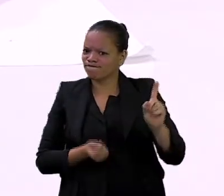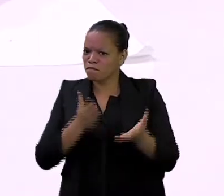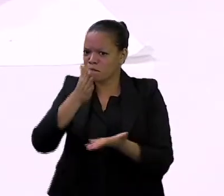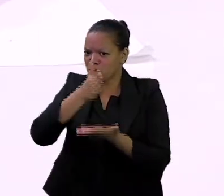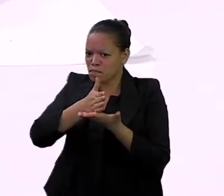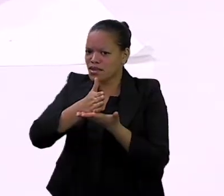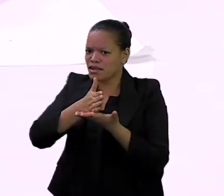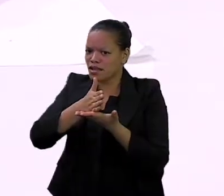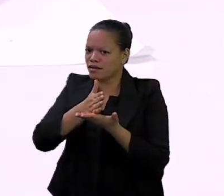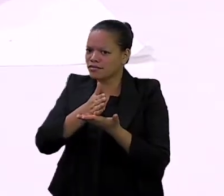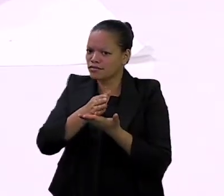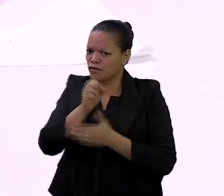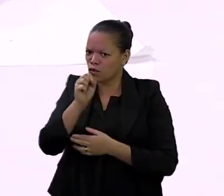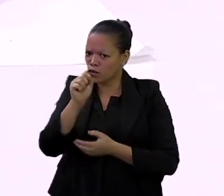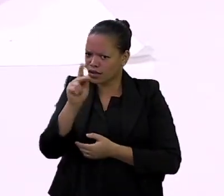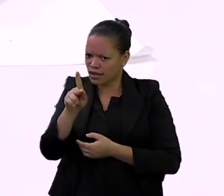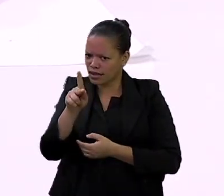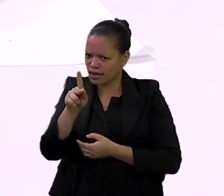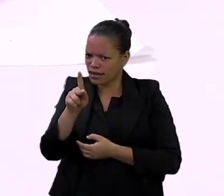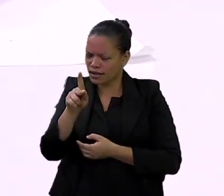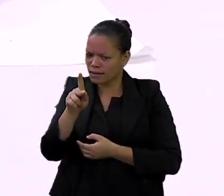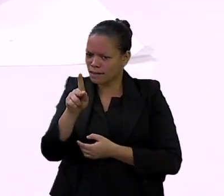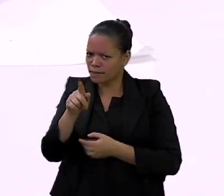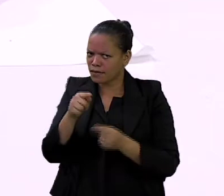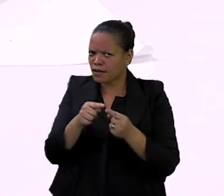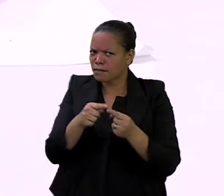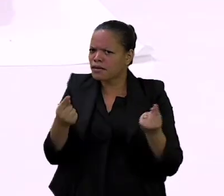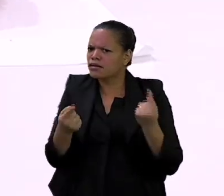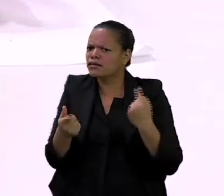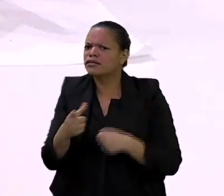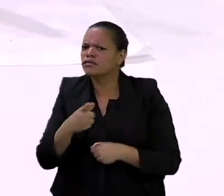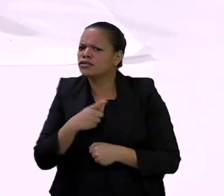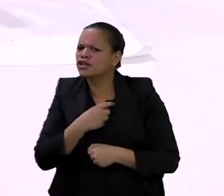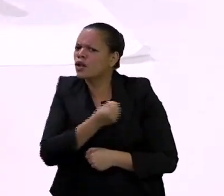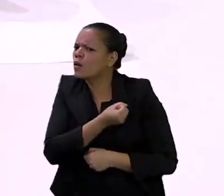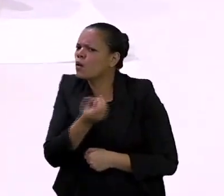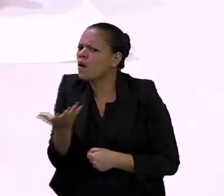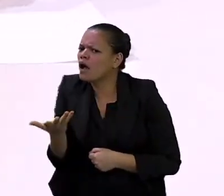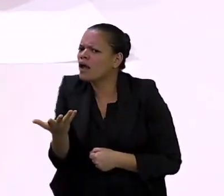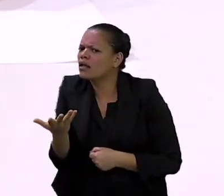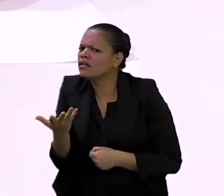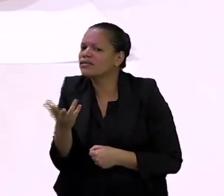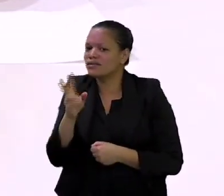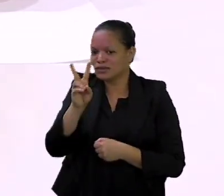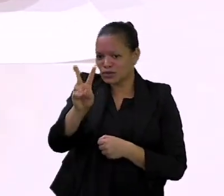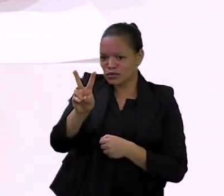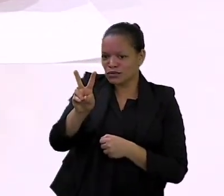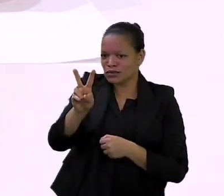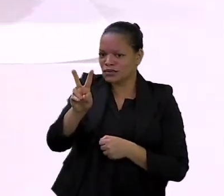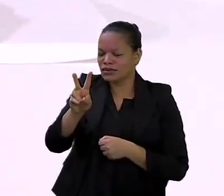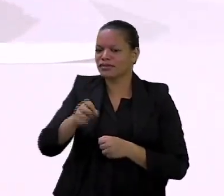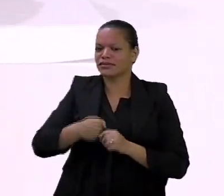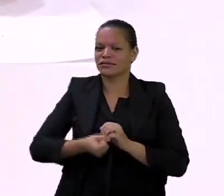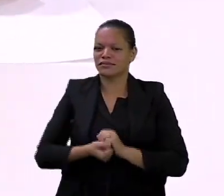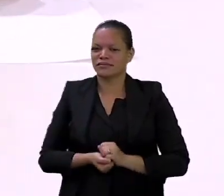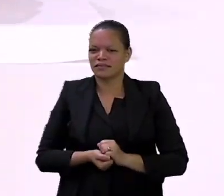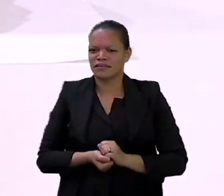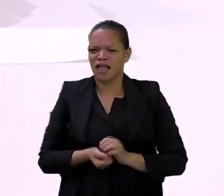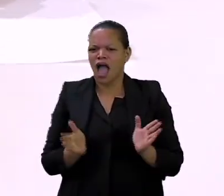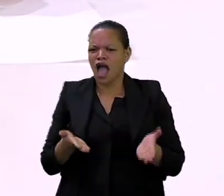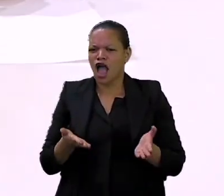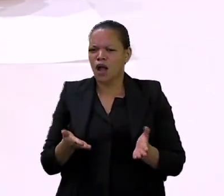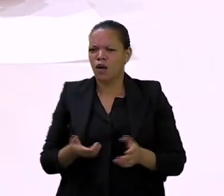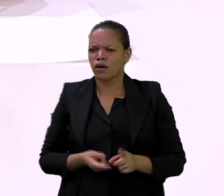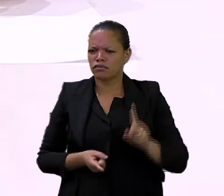partes? Uma parte e eu tinha quantas ao todo? Eu tinha 2. Então, cada parte